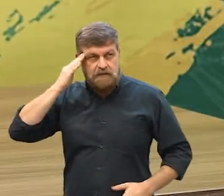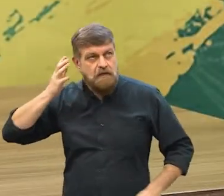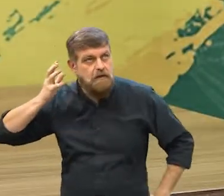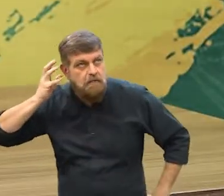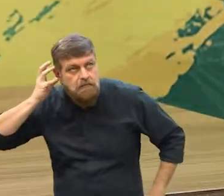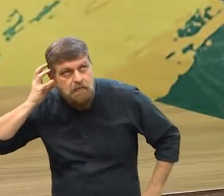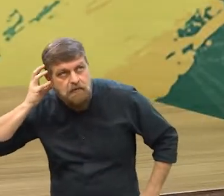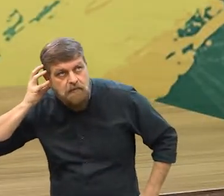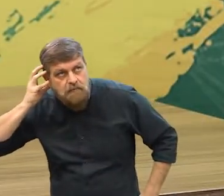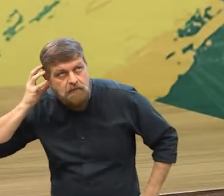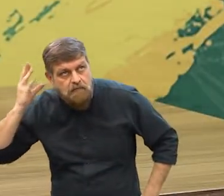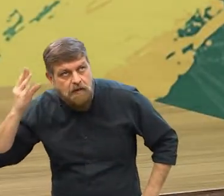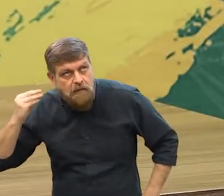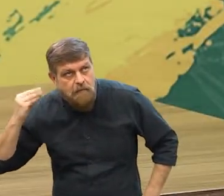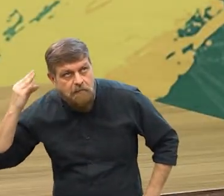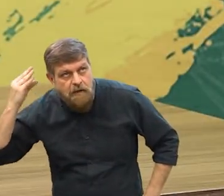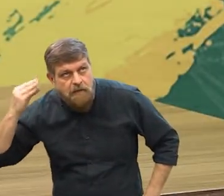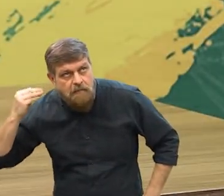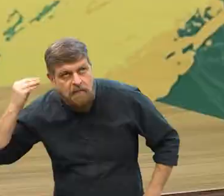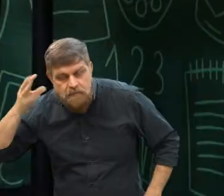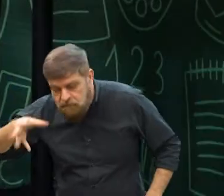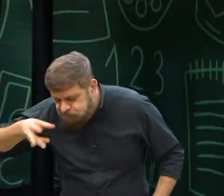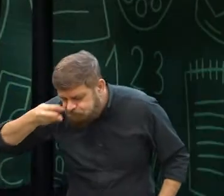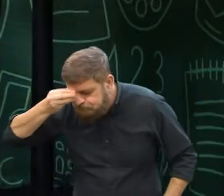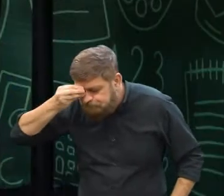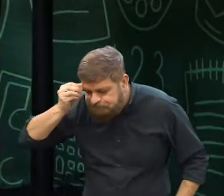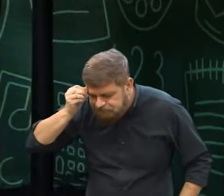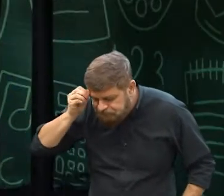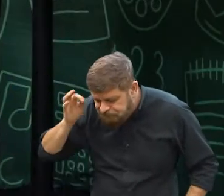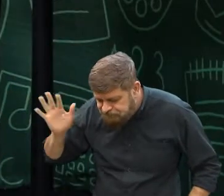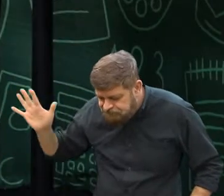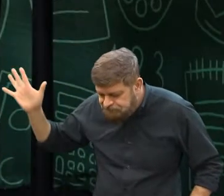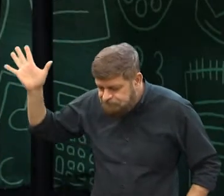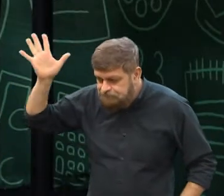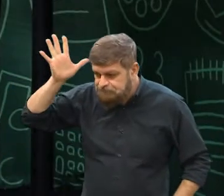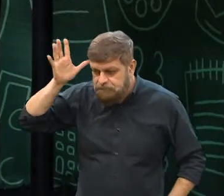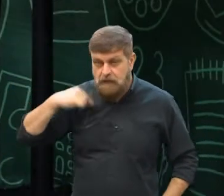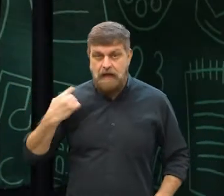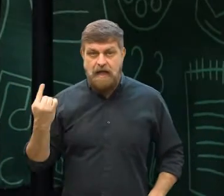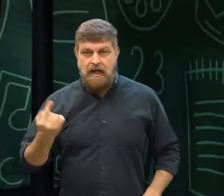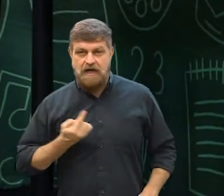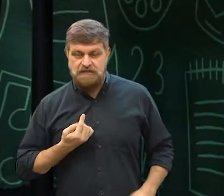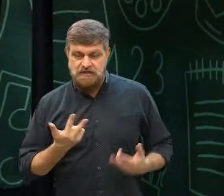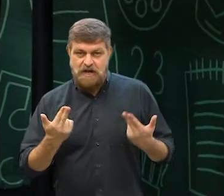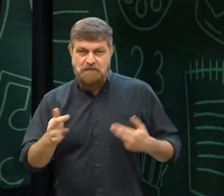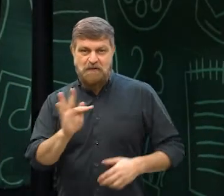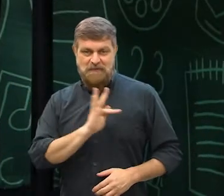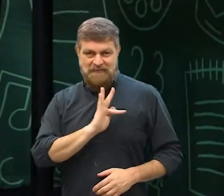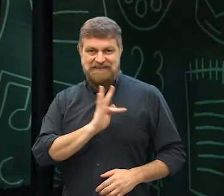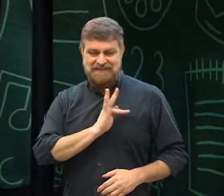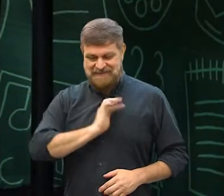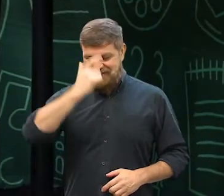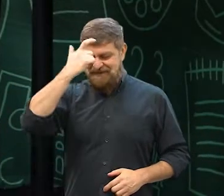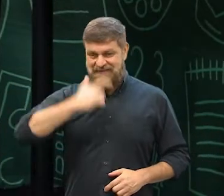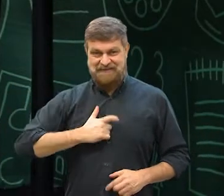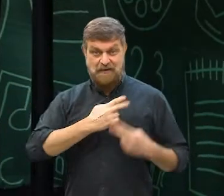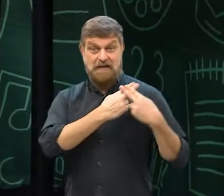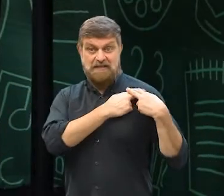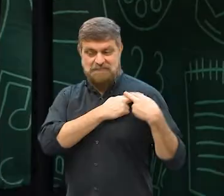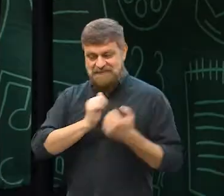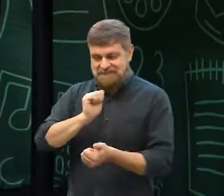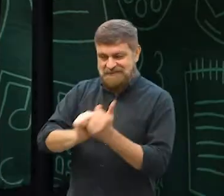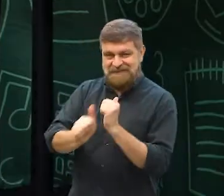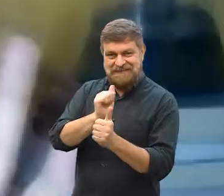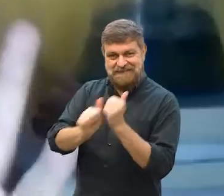jogo ouvindo no rádio que assistindo na televisão né É exatamente a gente vira o verdadeiro técnico que o brasileiro gosta de ser gente momento da